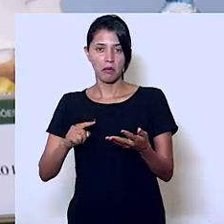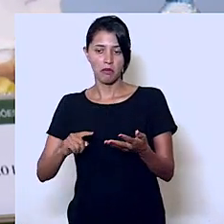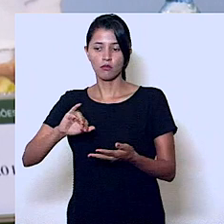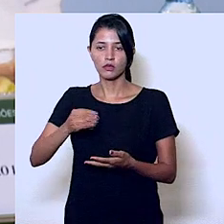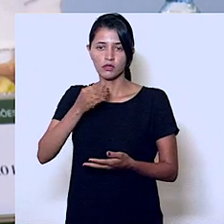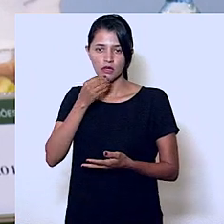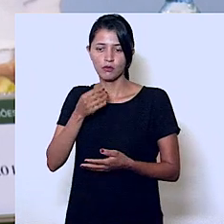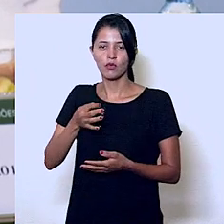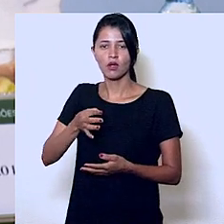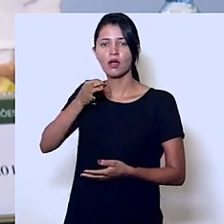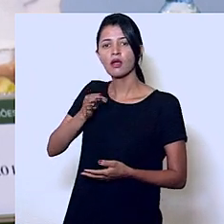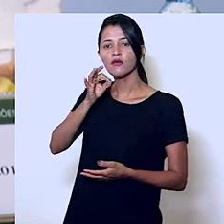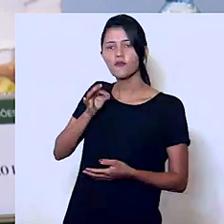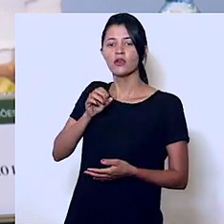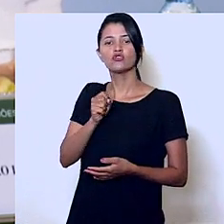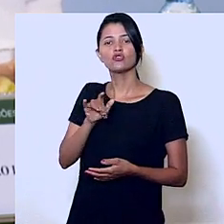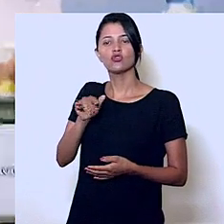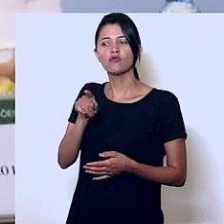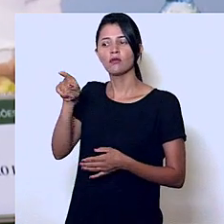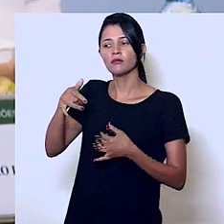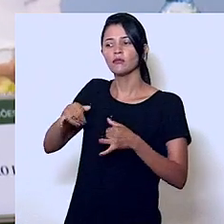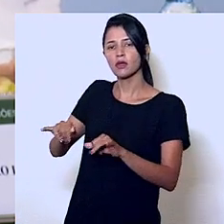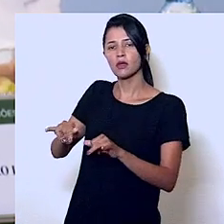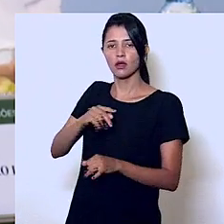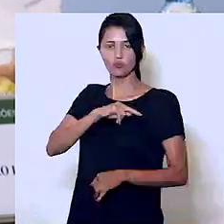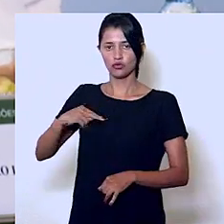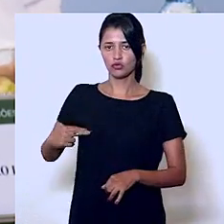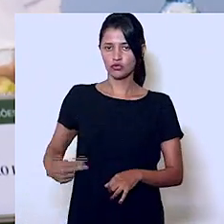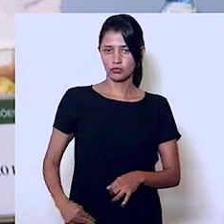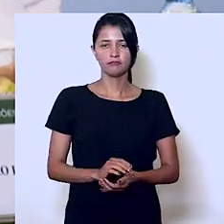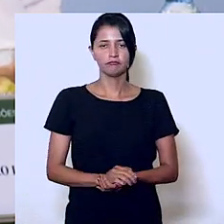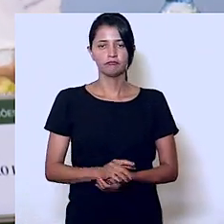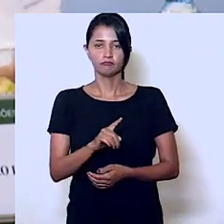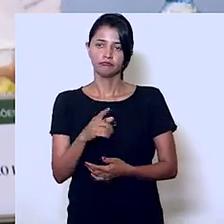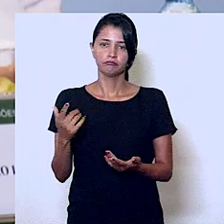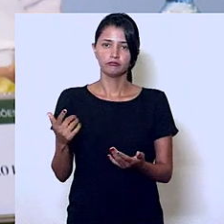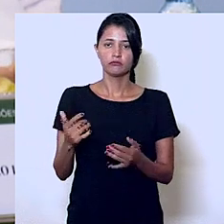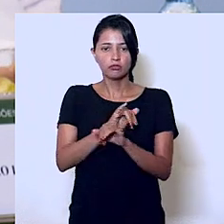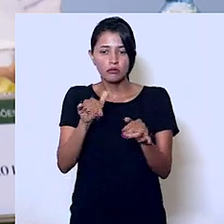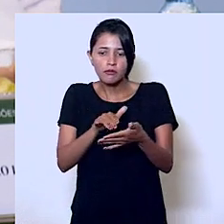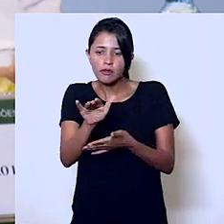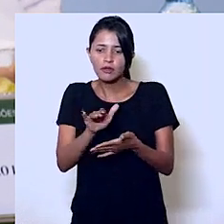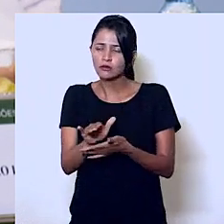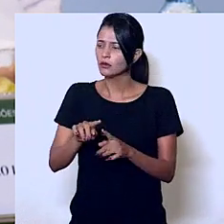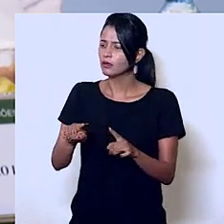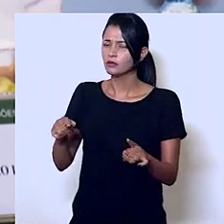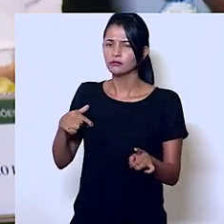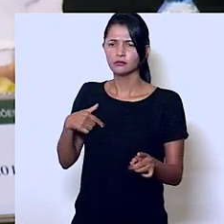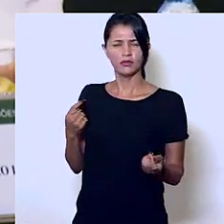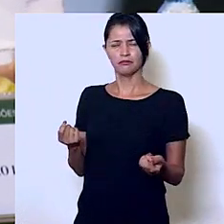no mercado chinês. Bom, vinha de cima, saiu publicado. Mas eu falei, que diabo, pô, mercado chinês,